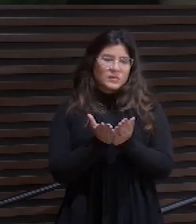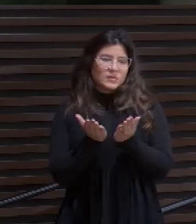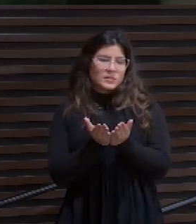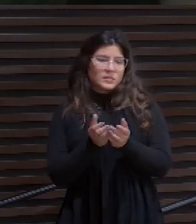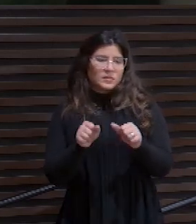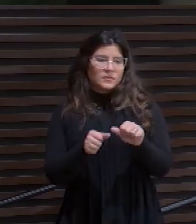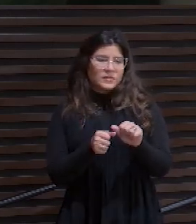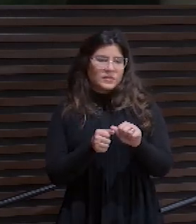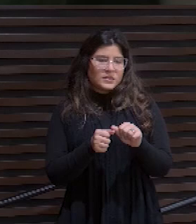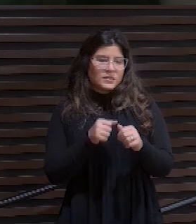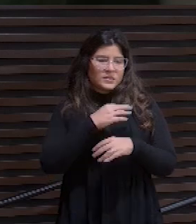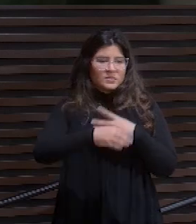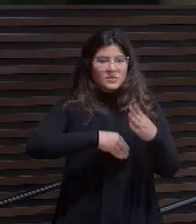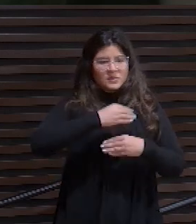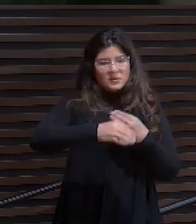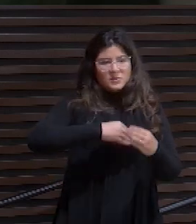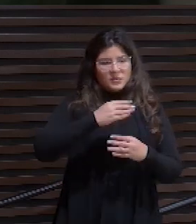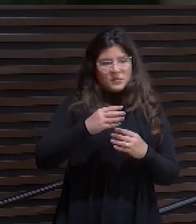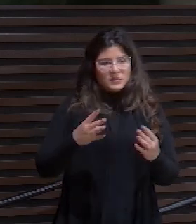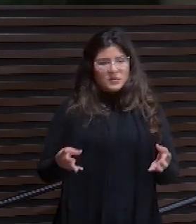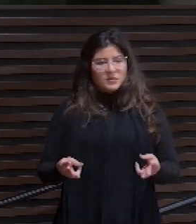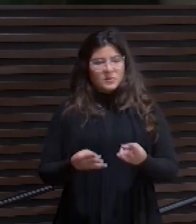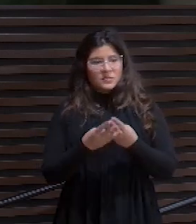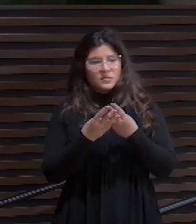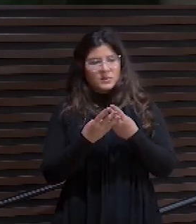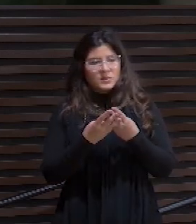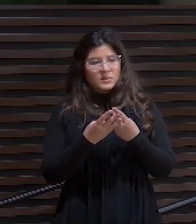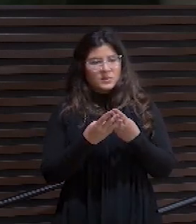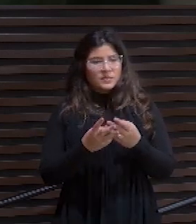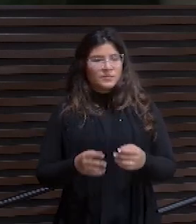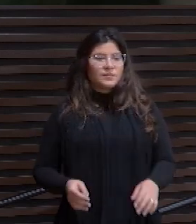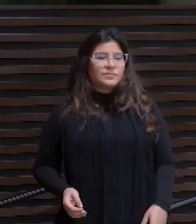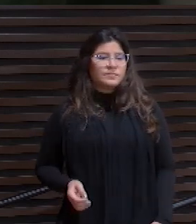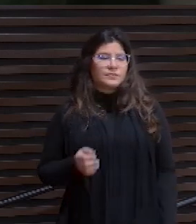Então o Senhor nos chama a termos esse cuidado.